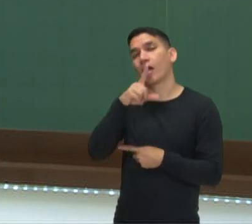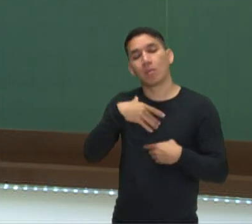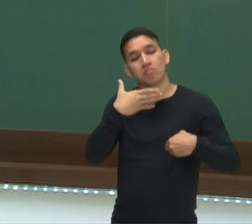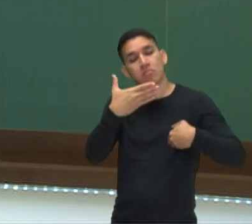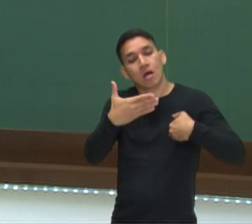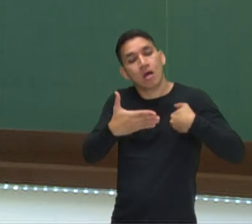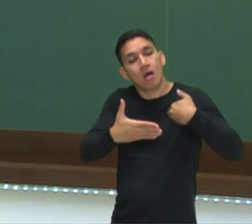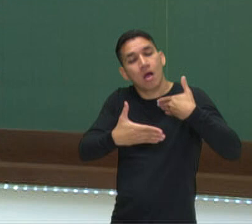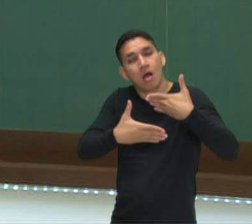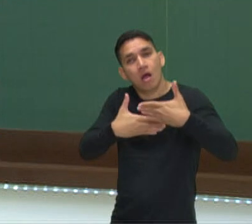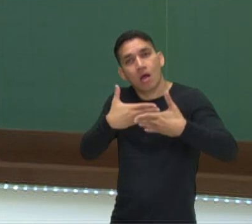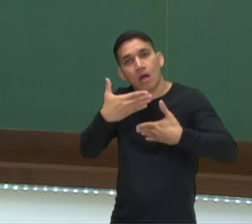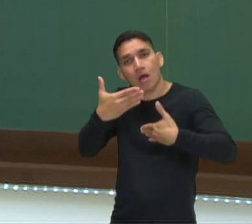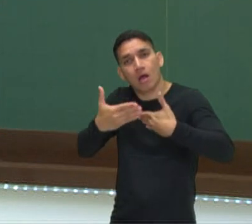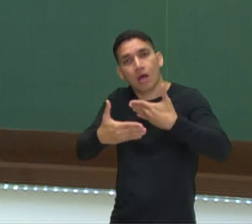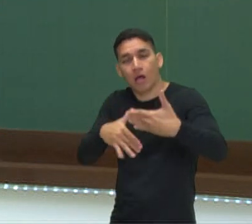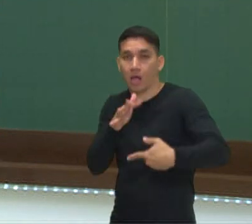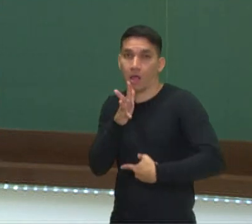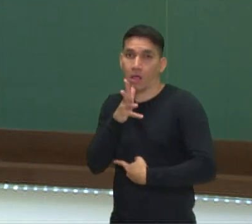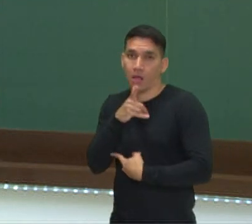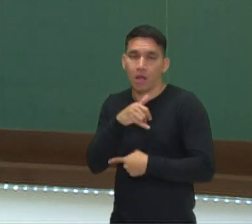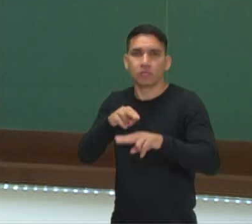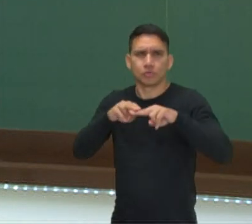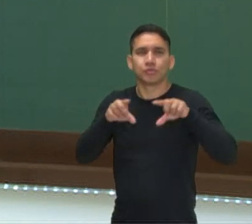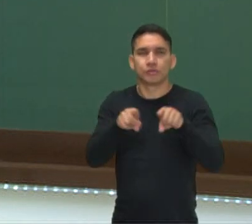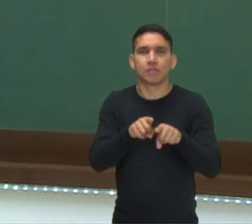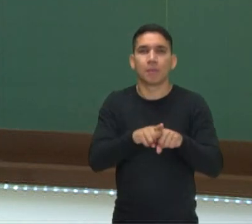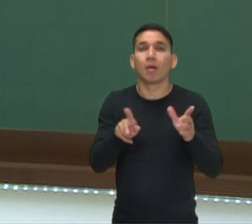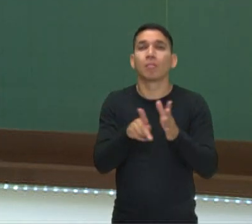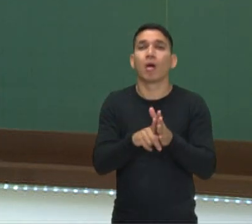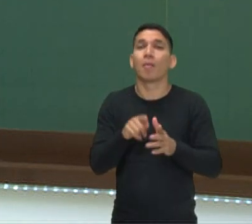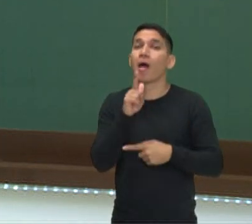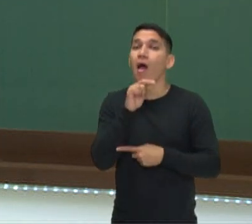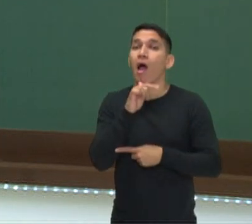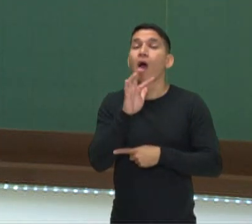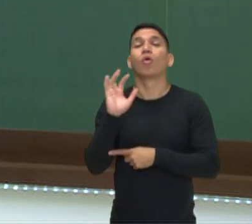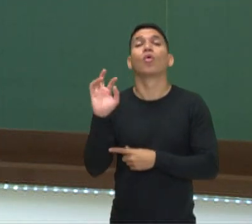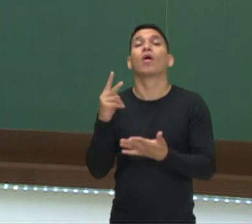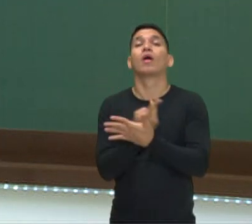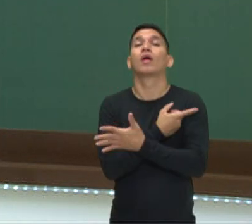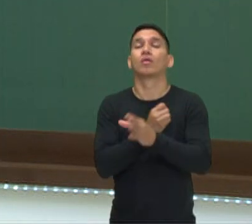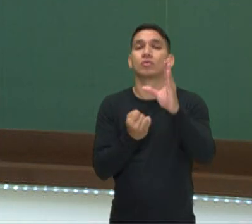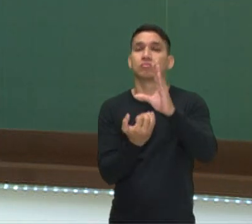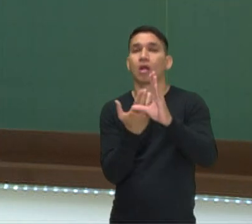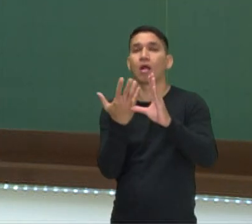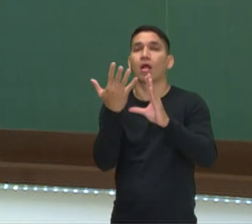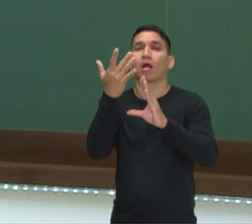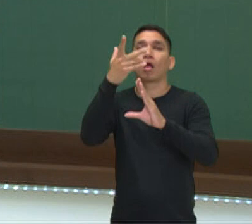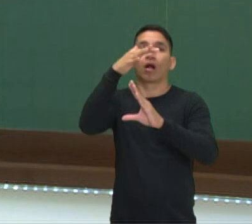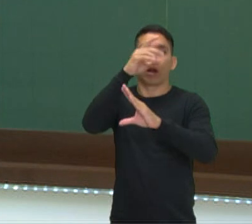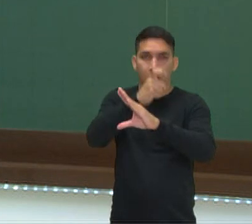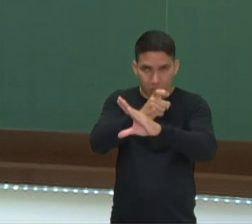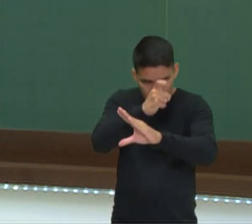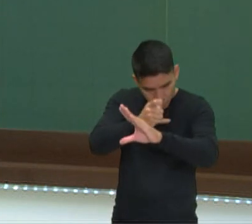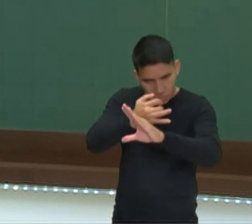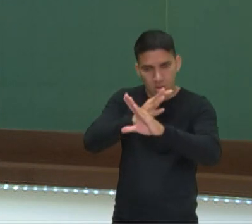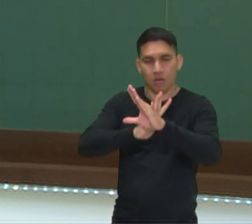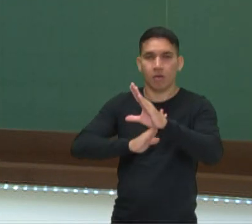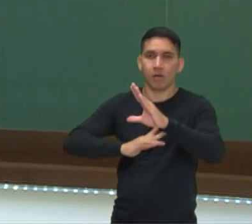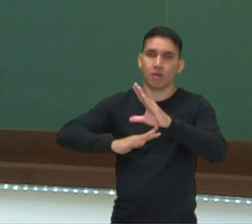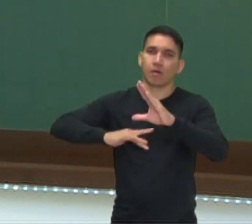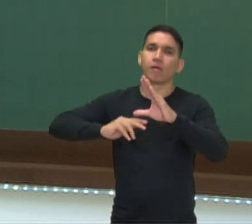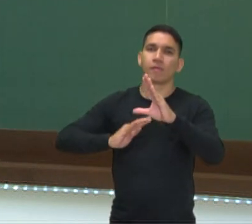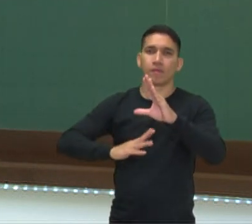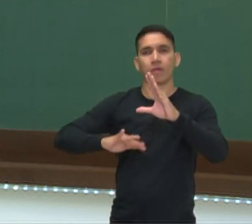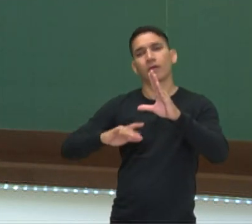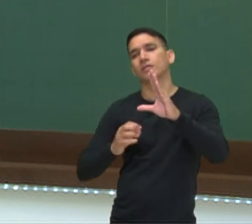lento. O ciclo da água também, que vai passando, do processo de evaporação, com a precipitação, com a infiltração da água novamente no solo